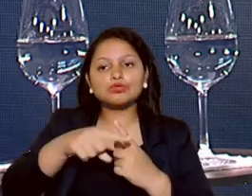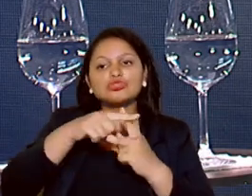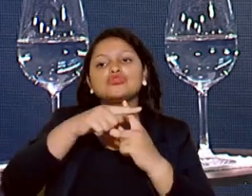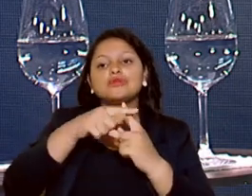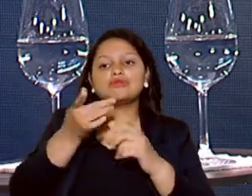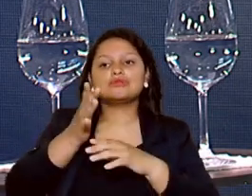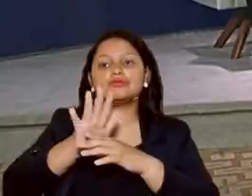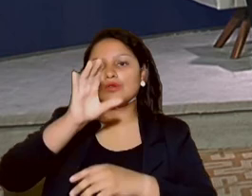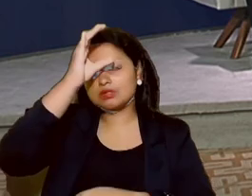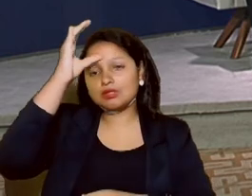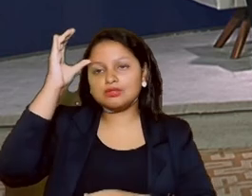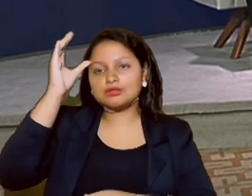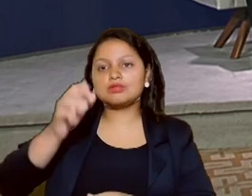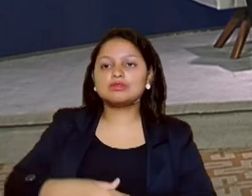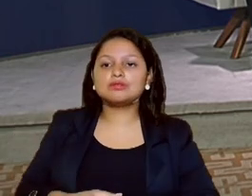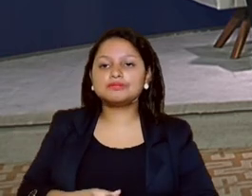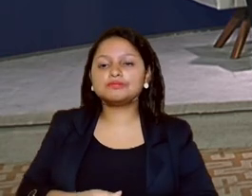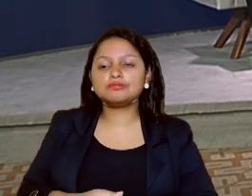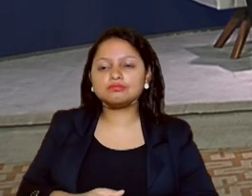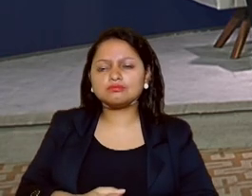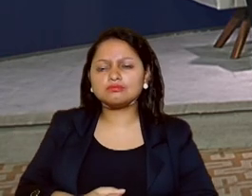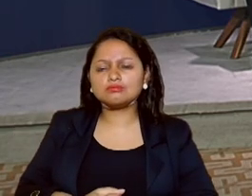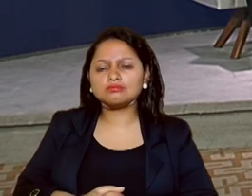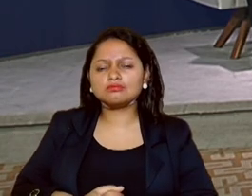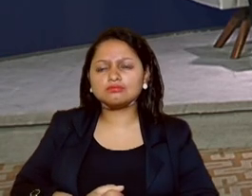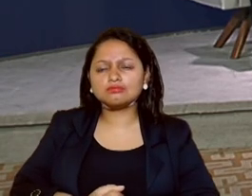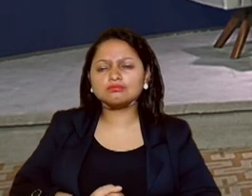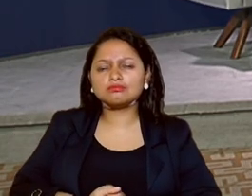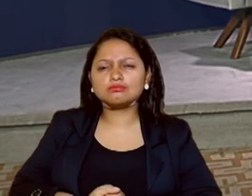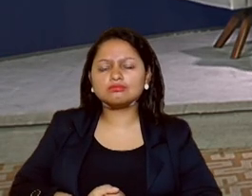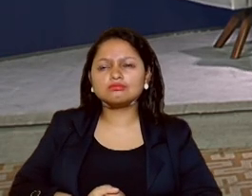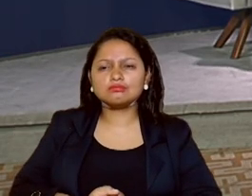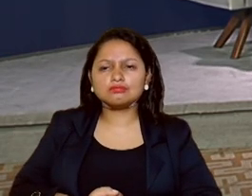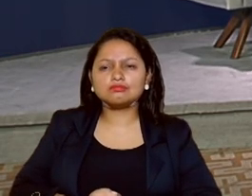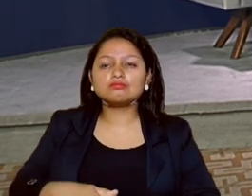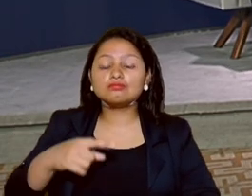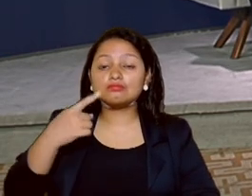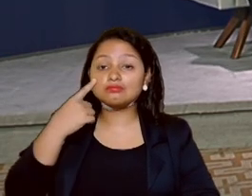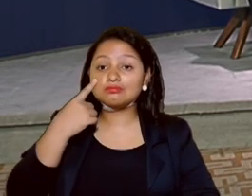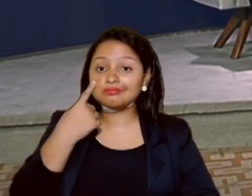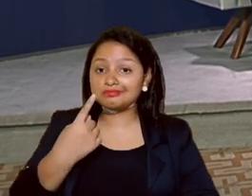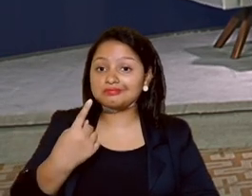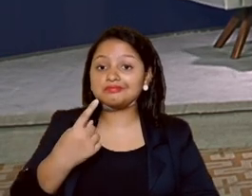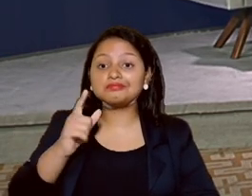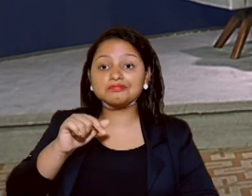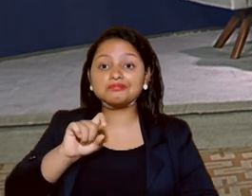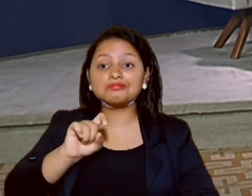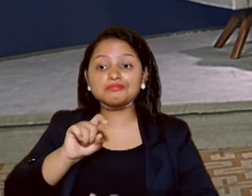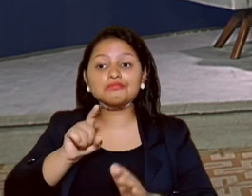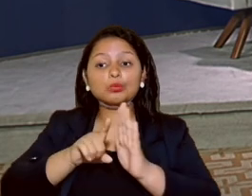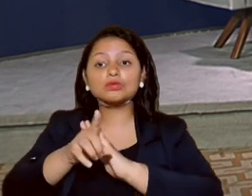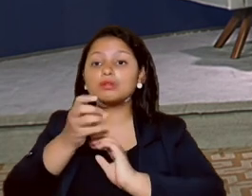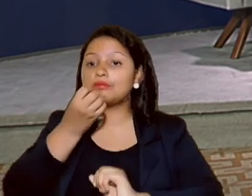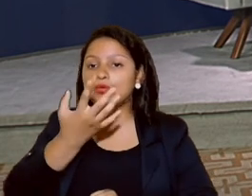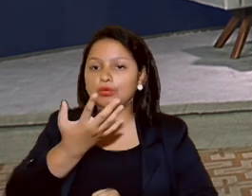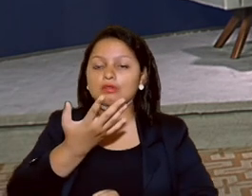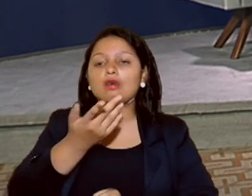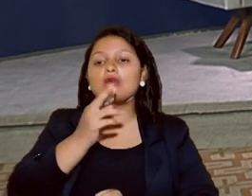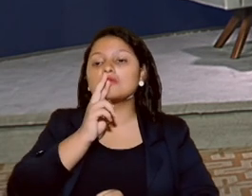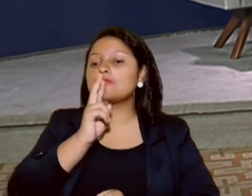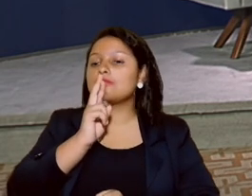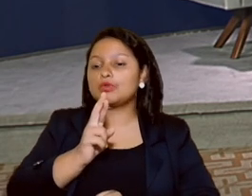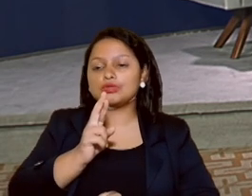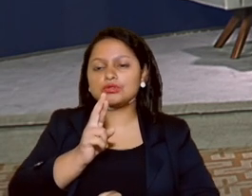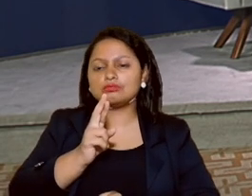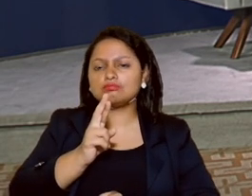clientes eu acho que essa é a pergunta Tostines né vende muito porque é fresquinho ou é fresquinho que vende muito tá certo a resposta é o seguinte os dois